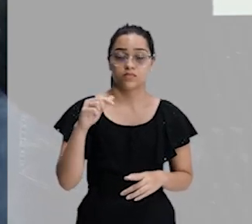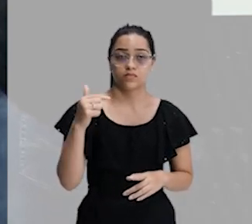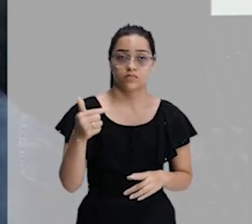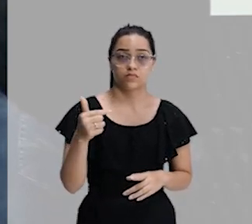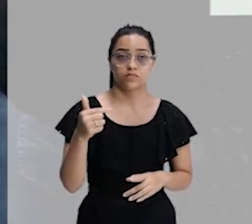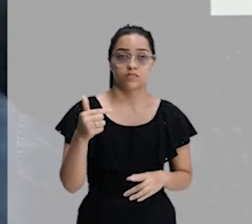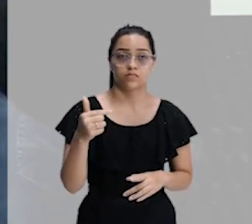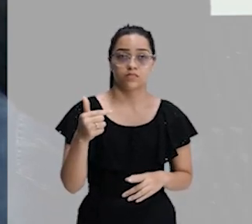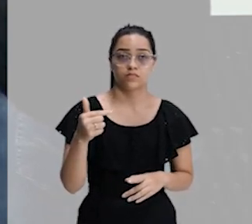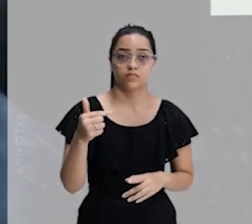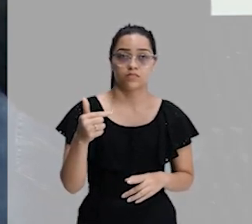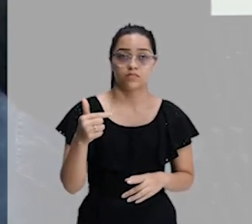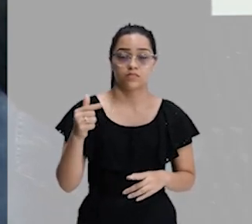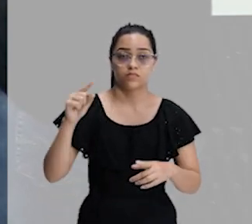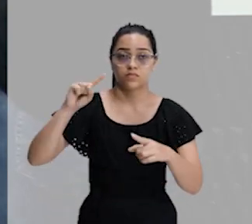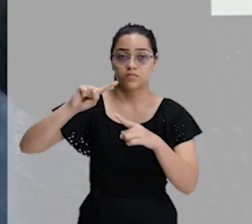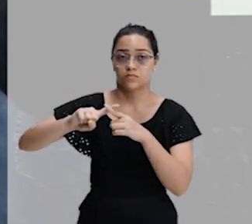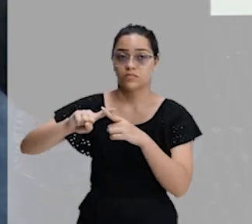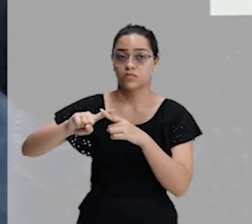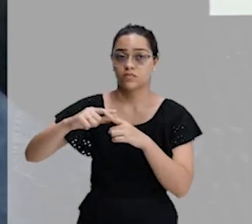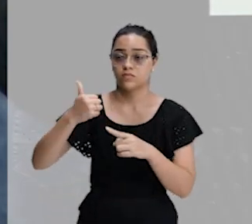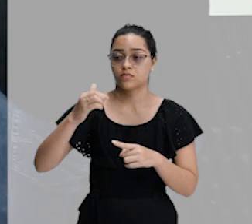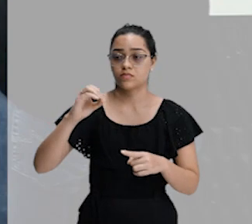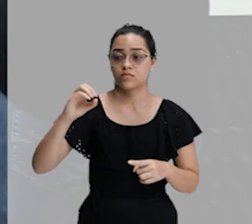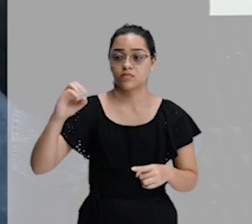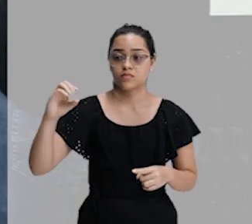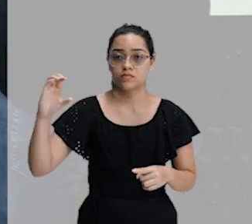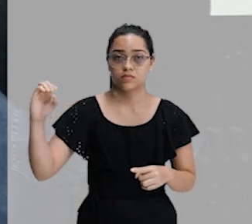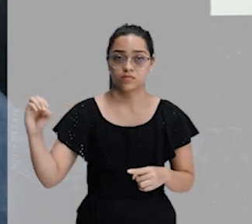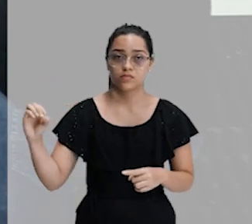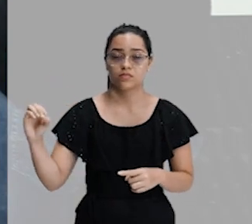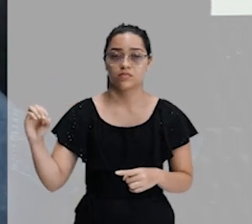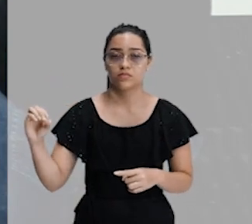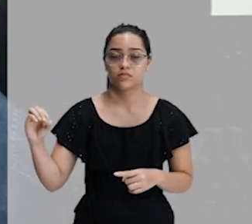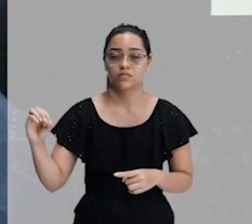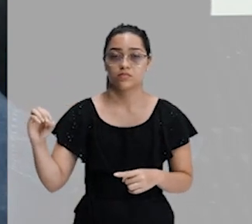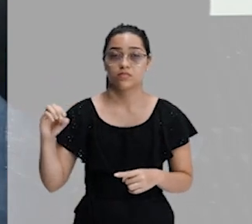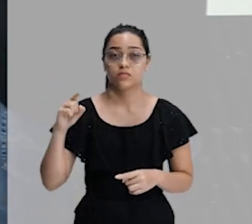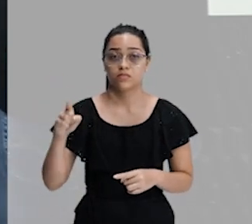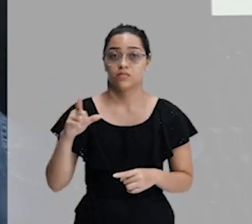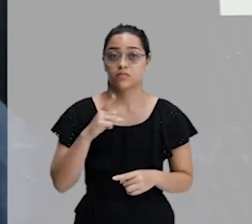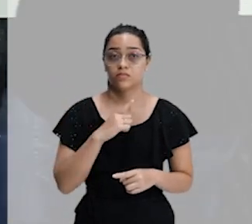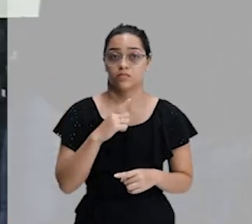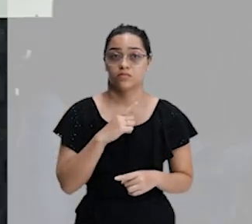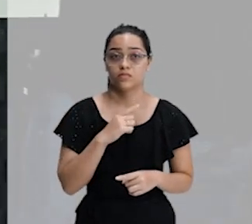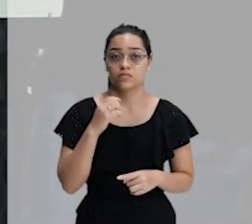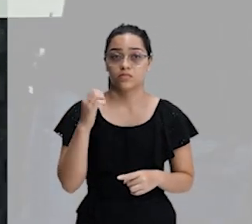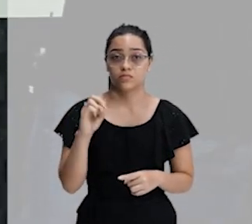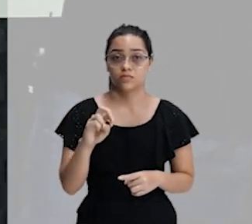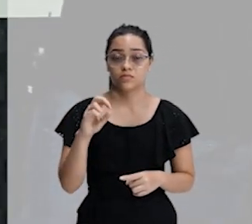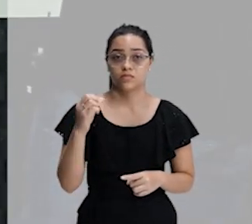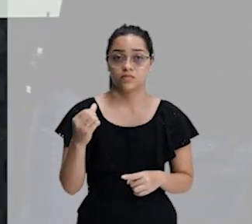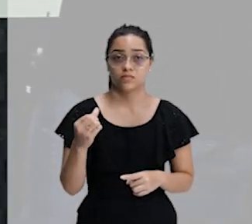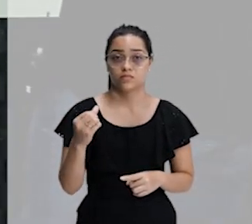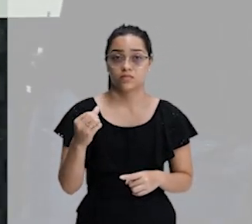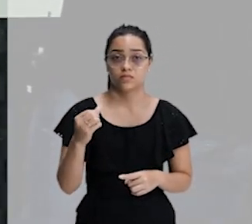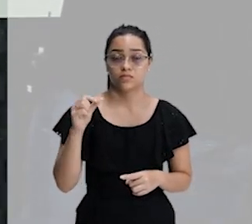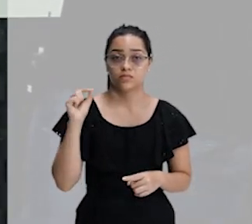52, multiplicado por 1.000. E aí você vai ter